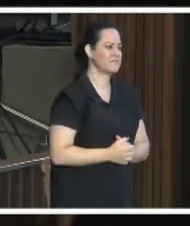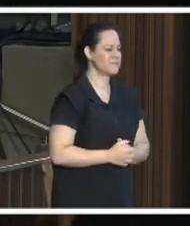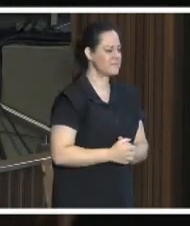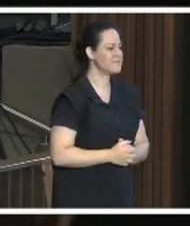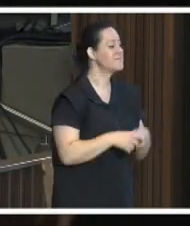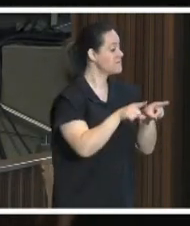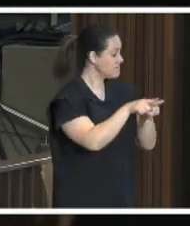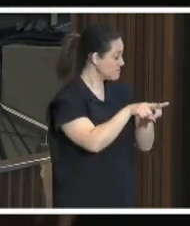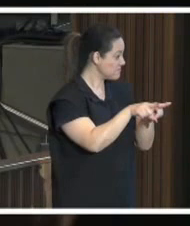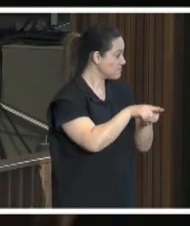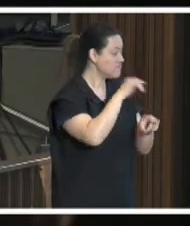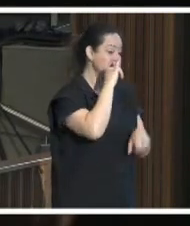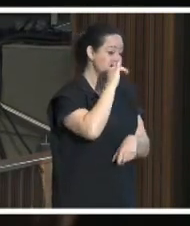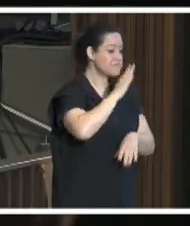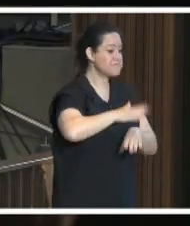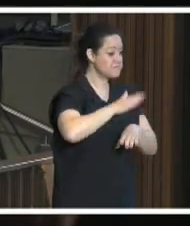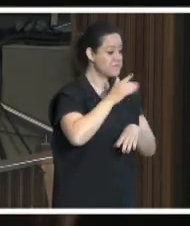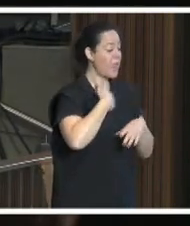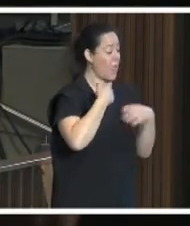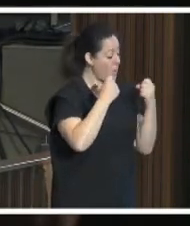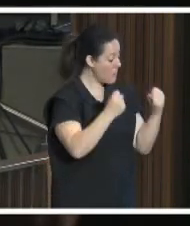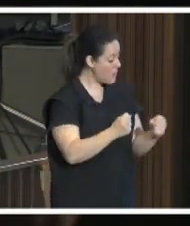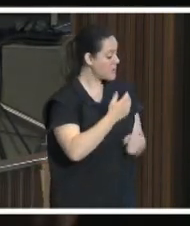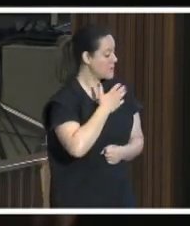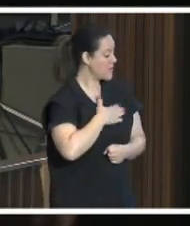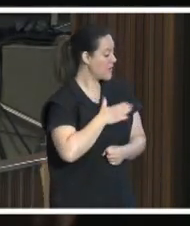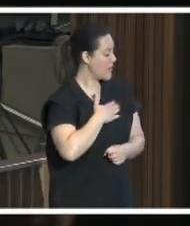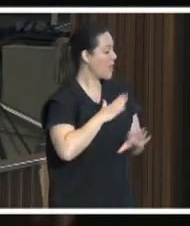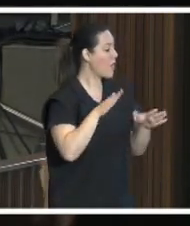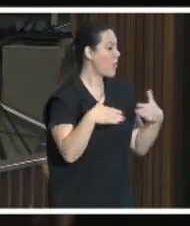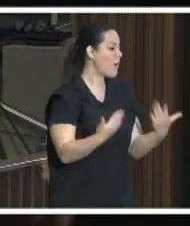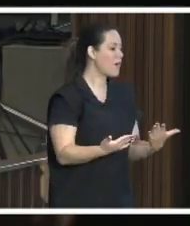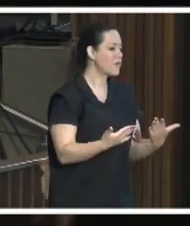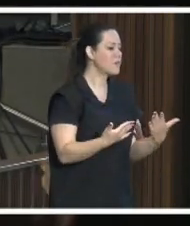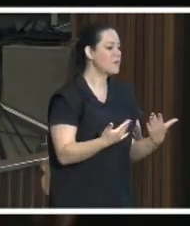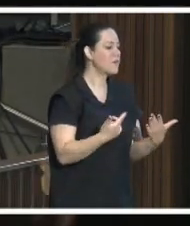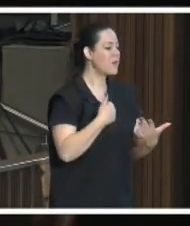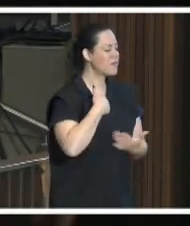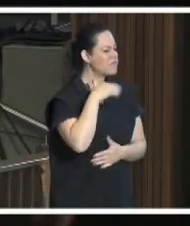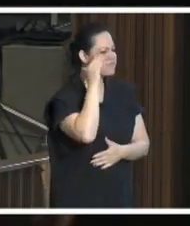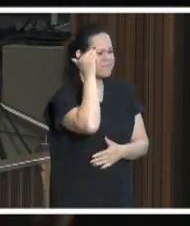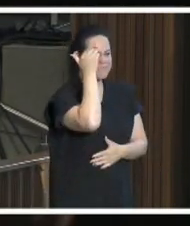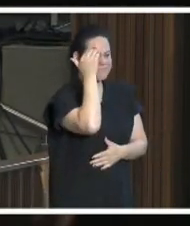dizer mais, eu posso descansar quando eu não entendo.